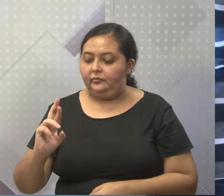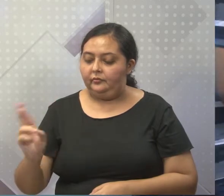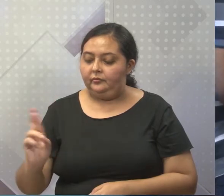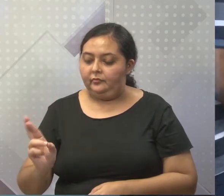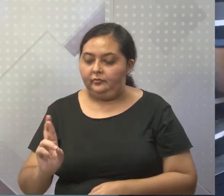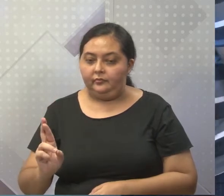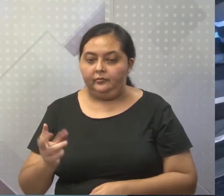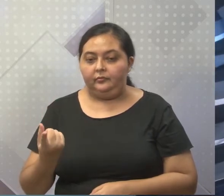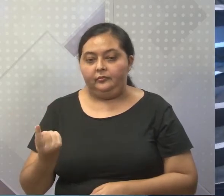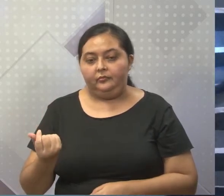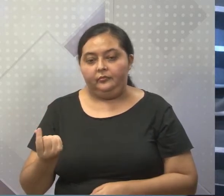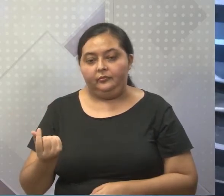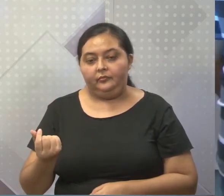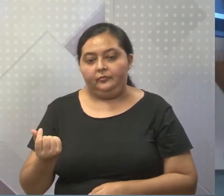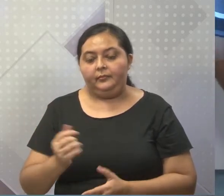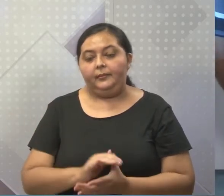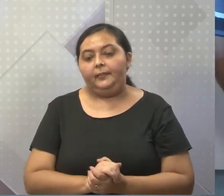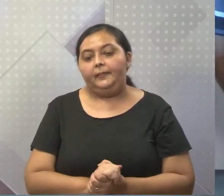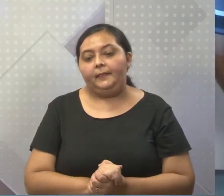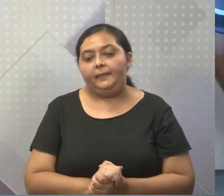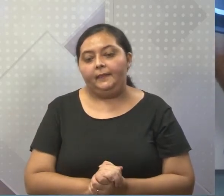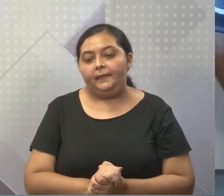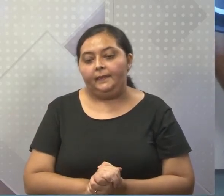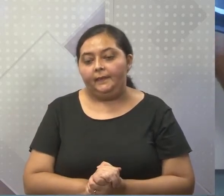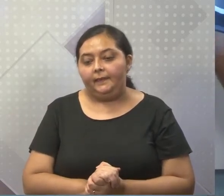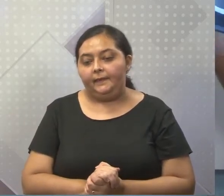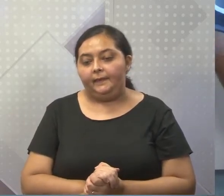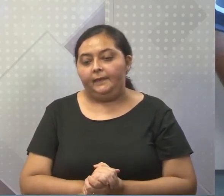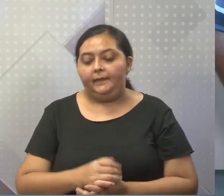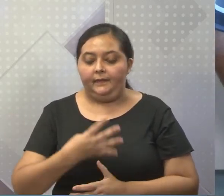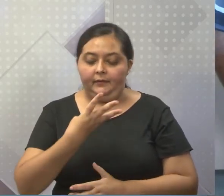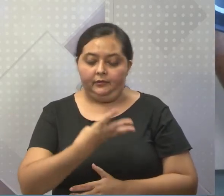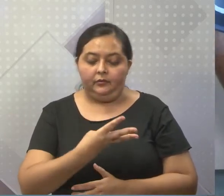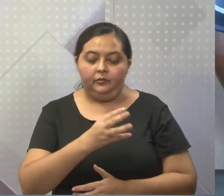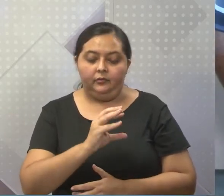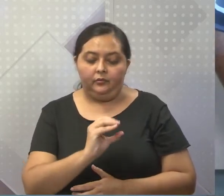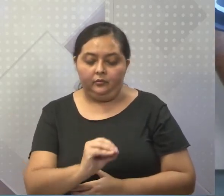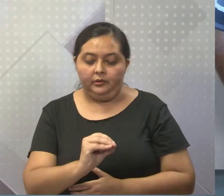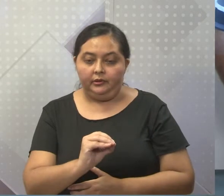40. Então, você faz aqui, ó. 40,